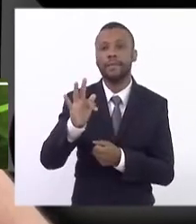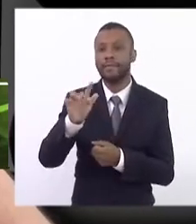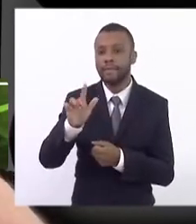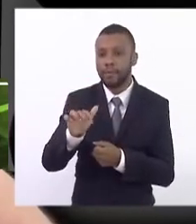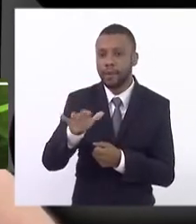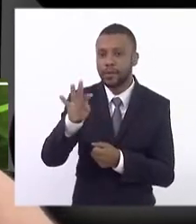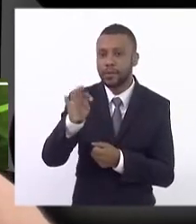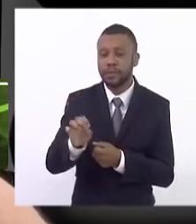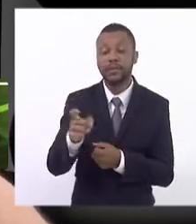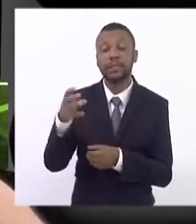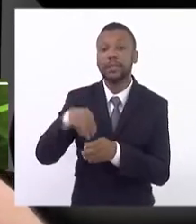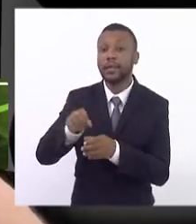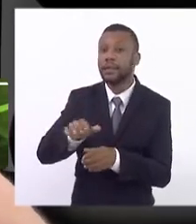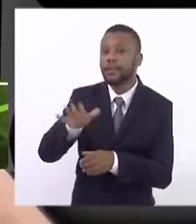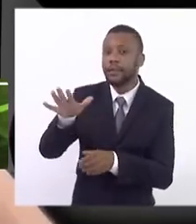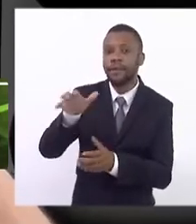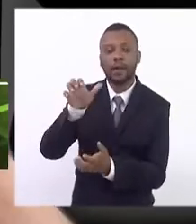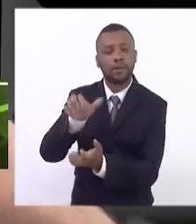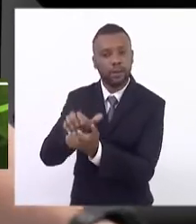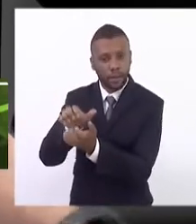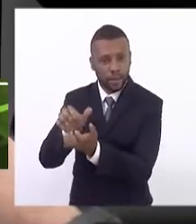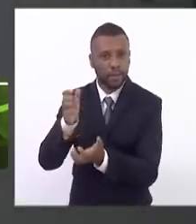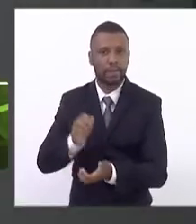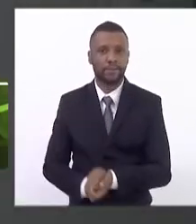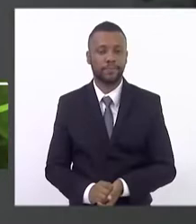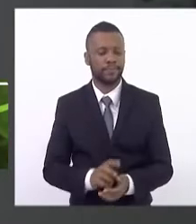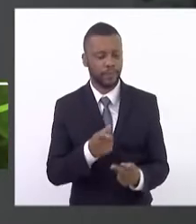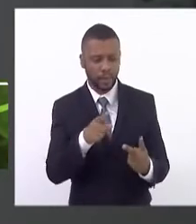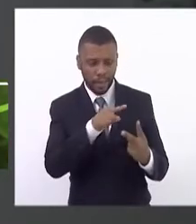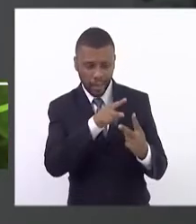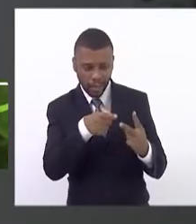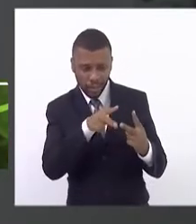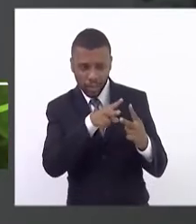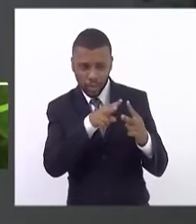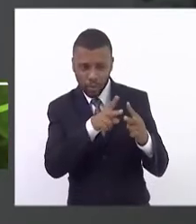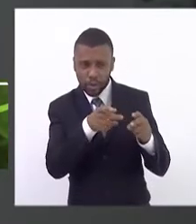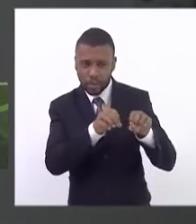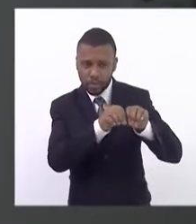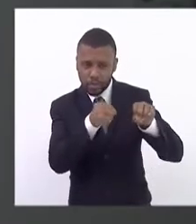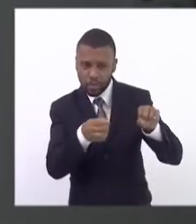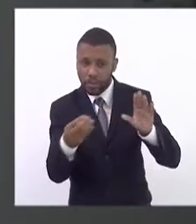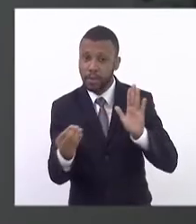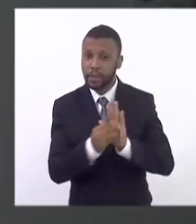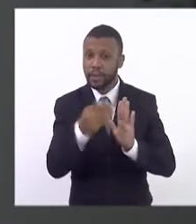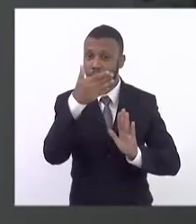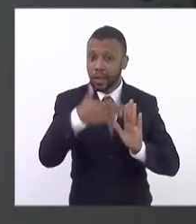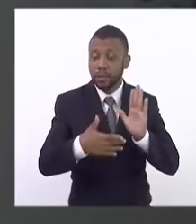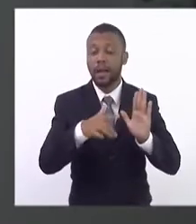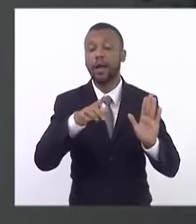Jacarezinho. Esses dois troncos estão lançados na LOA de 22? Estão.